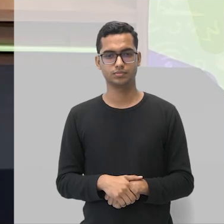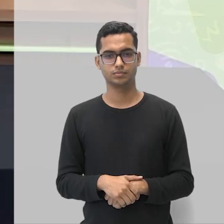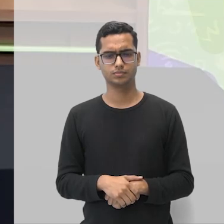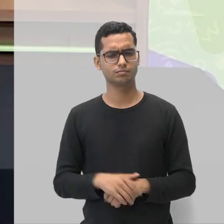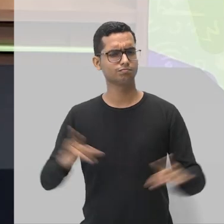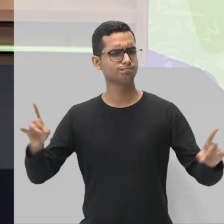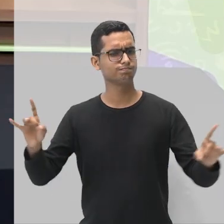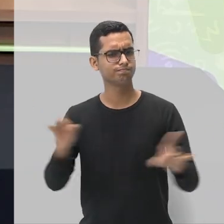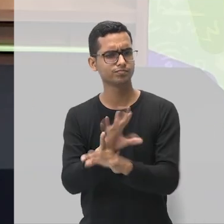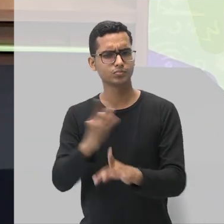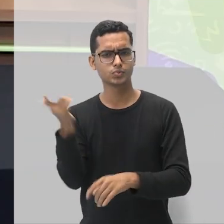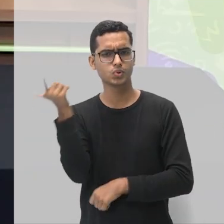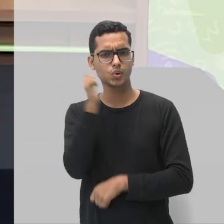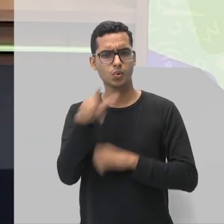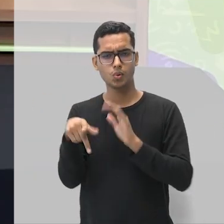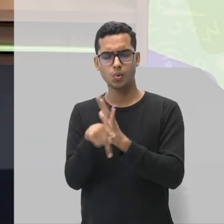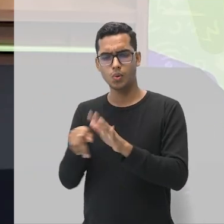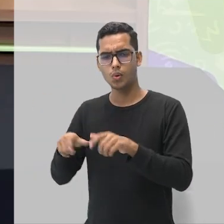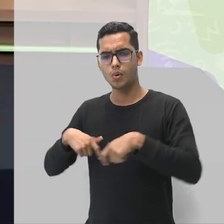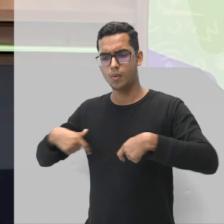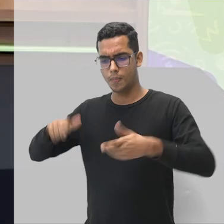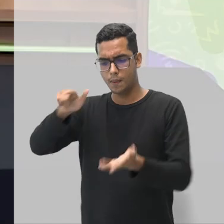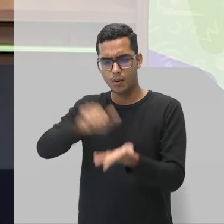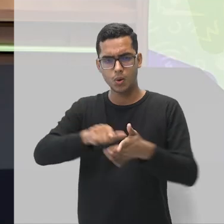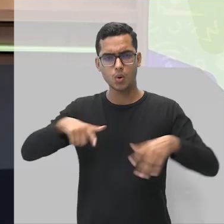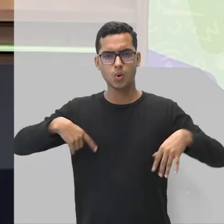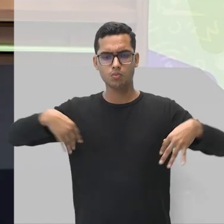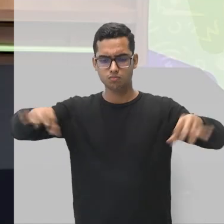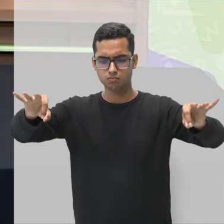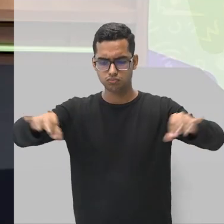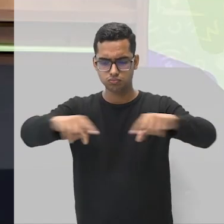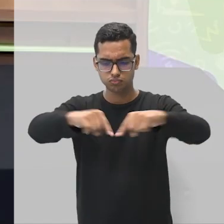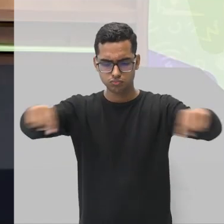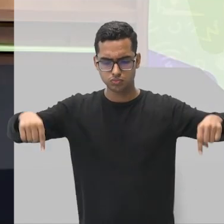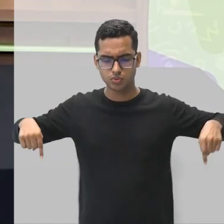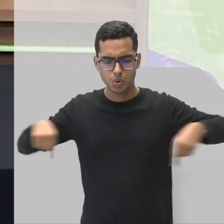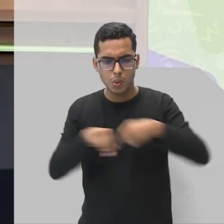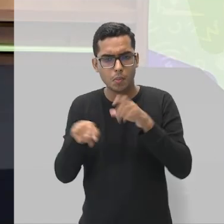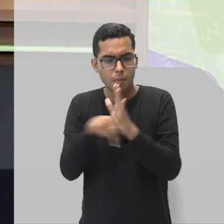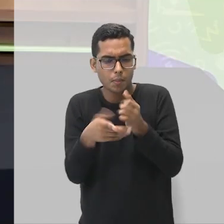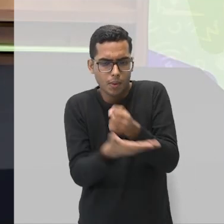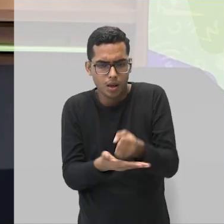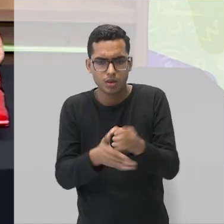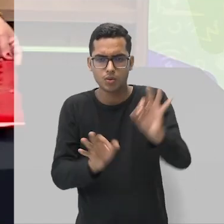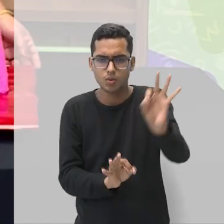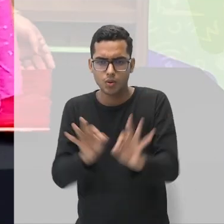Pronto, já temos aí a nossa base com os nossos pinos, certo?